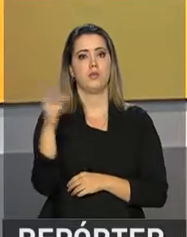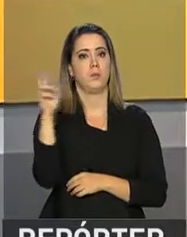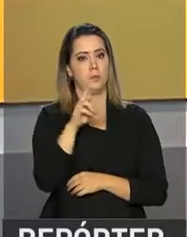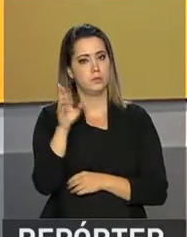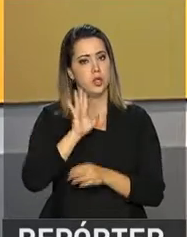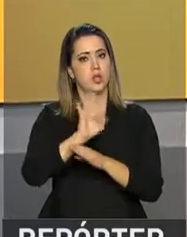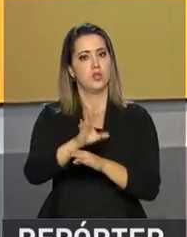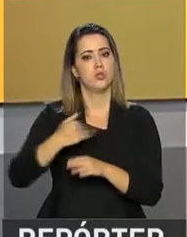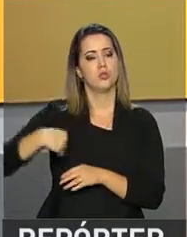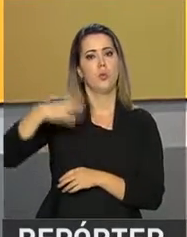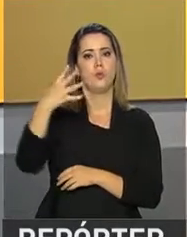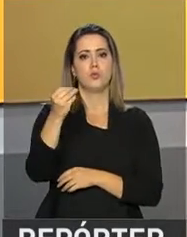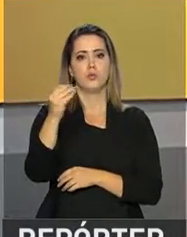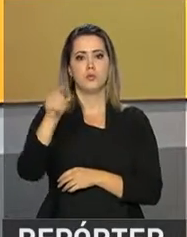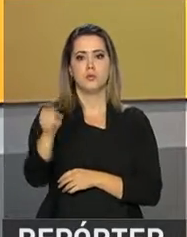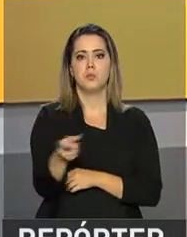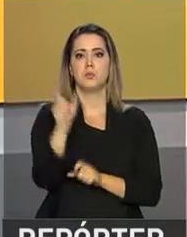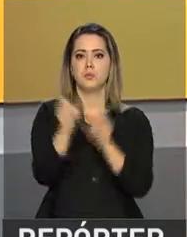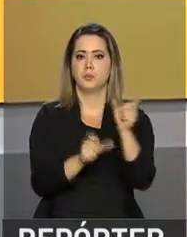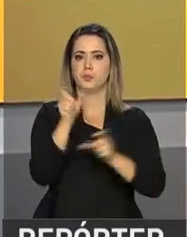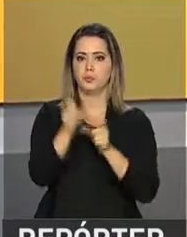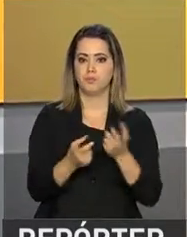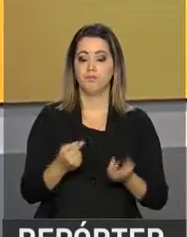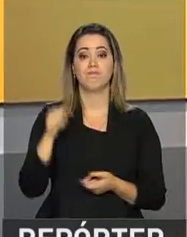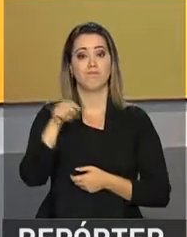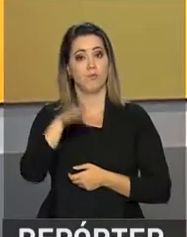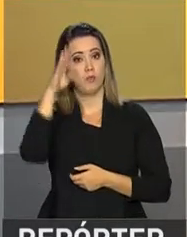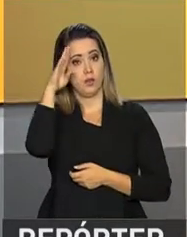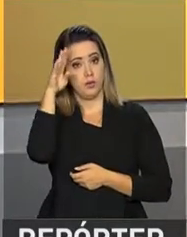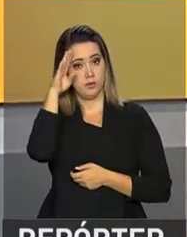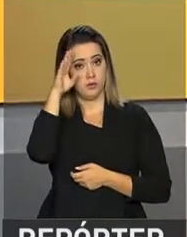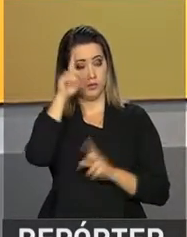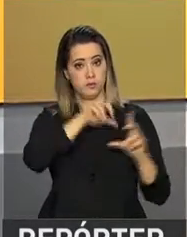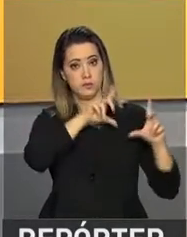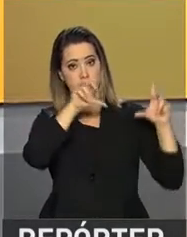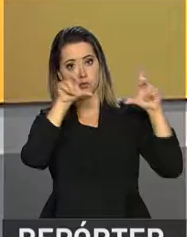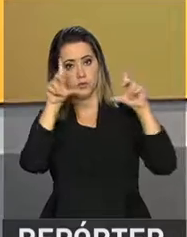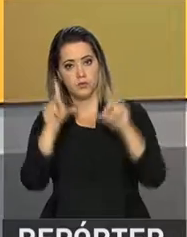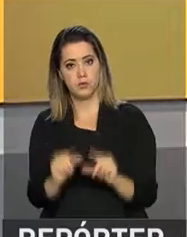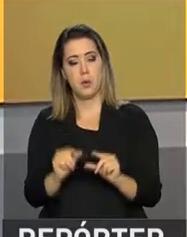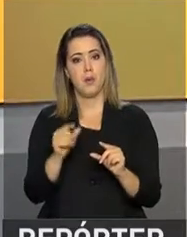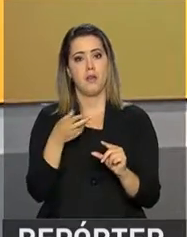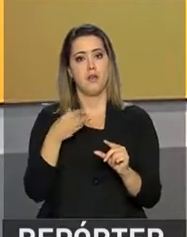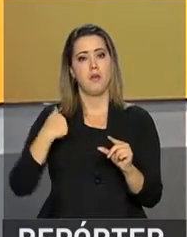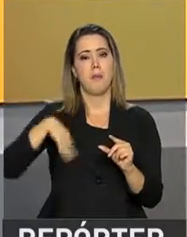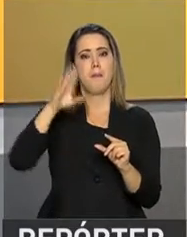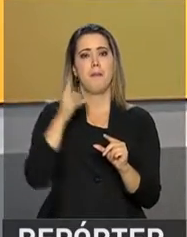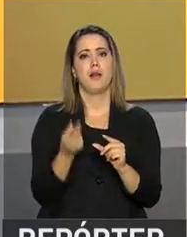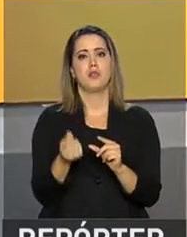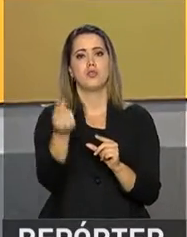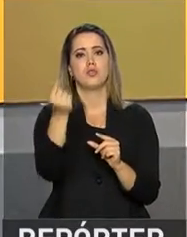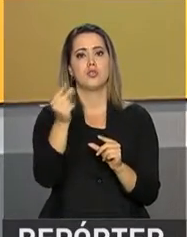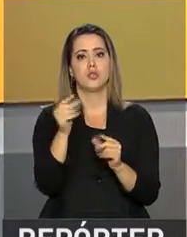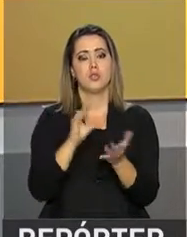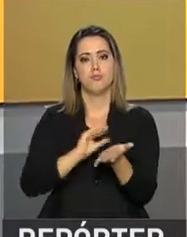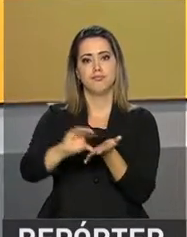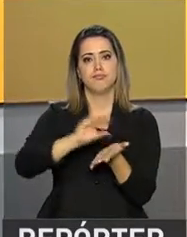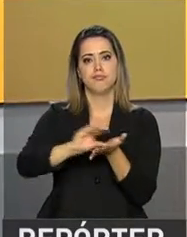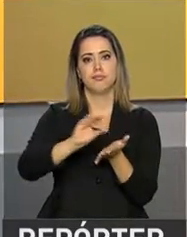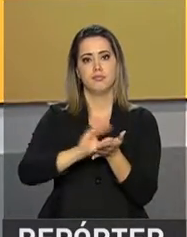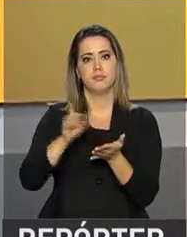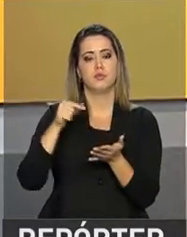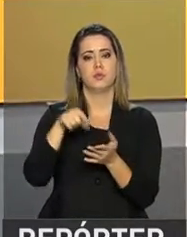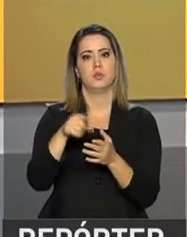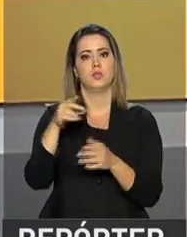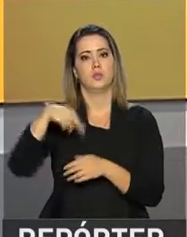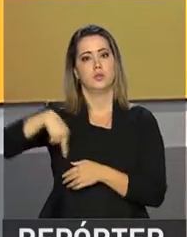e beneficiou cerca de 400 mil pessoas nesta quarta-feira foram destinados mais recursos para a construção de mais externas